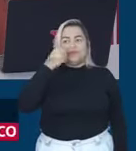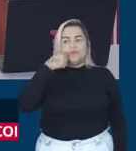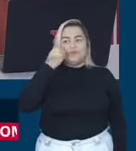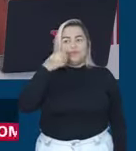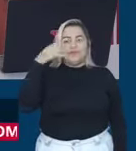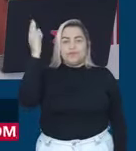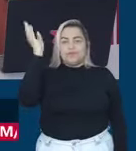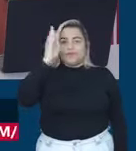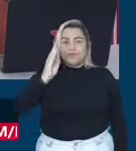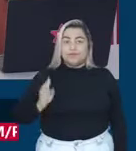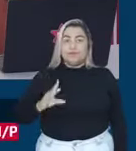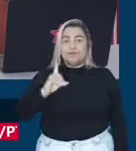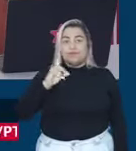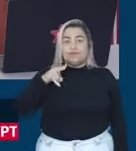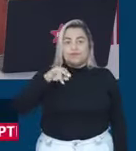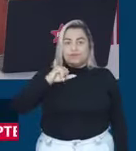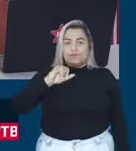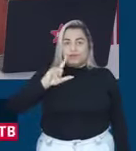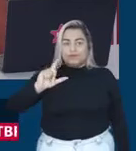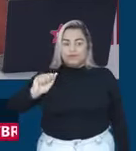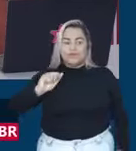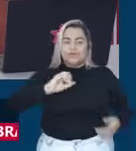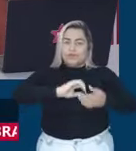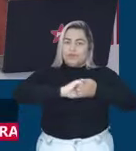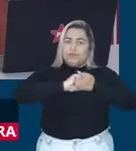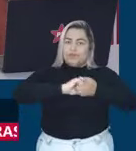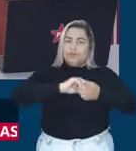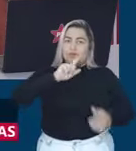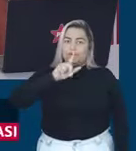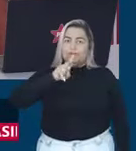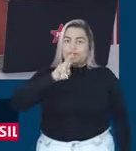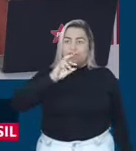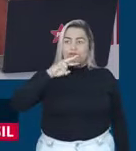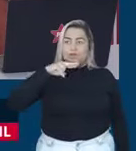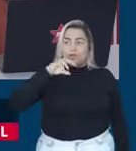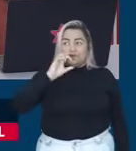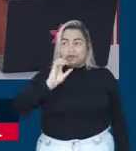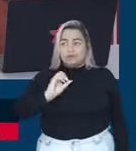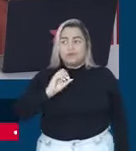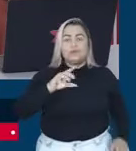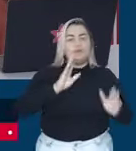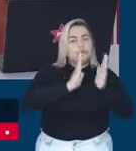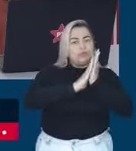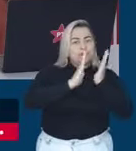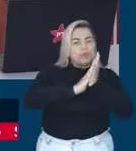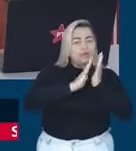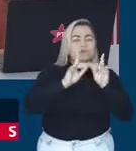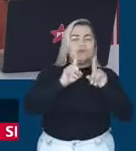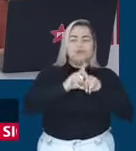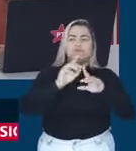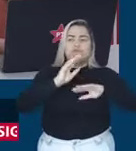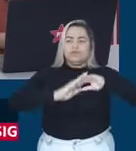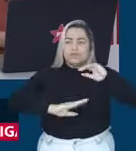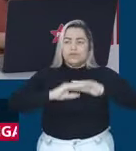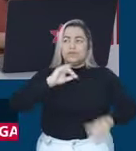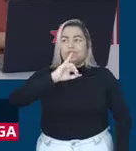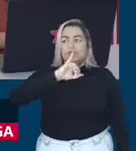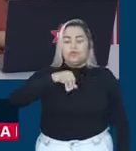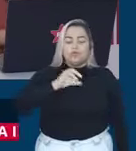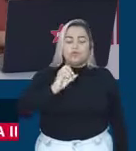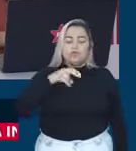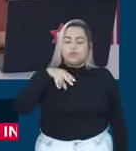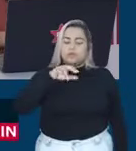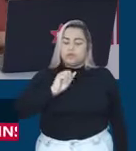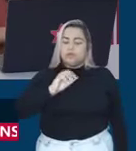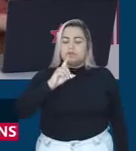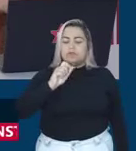Isabela Damilano também saudando aqui o senhor. Luciano Padilha te dando os parabéns pela atuação. Joana Dark do Espírito Santo também